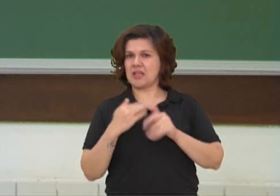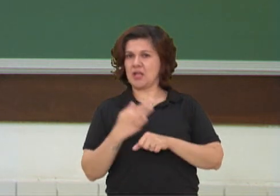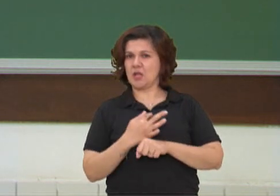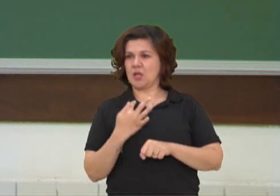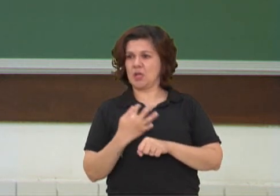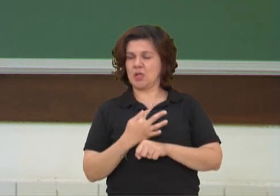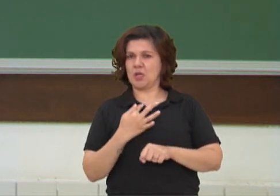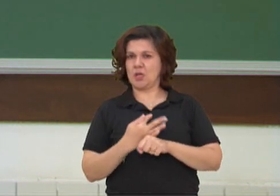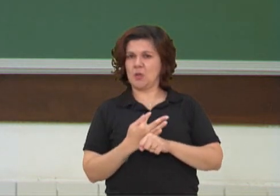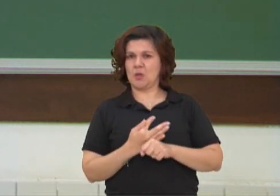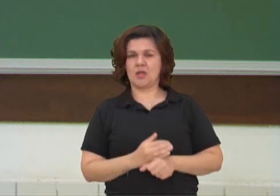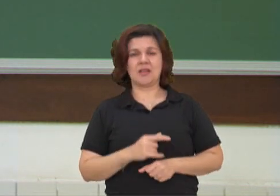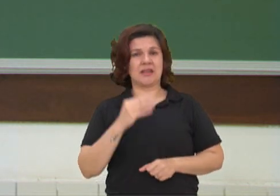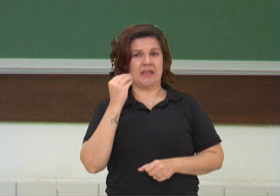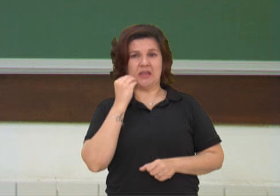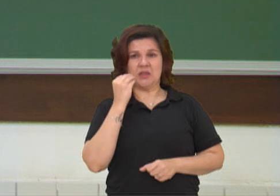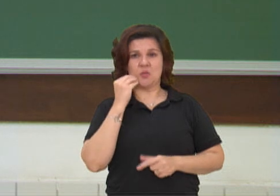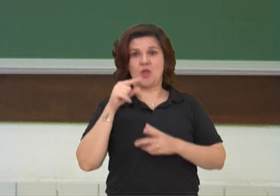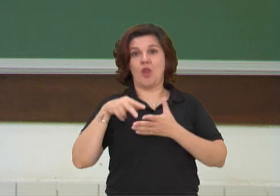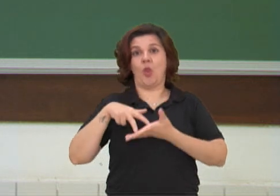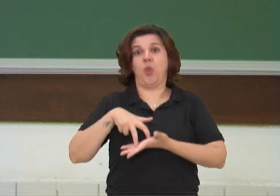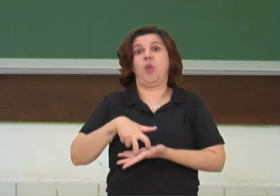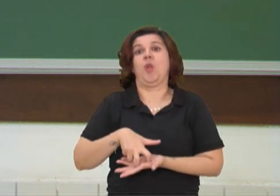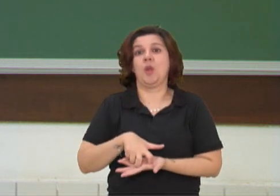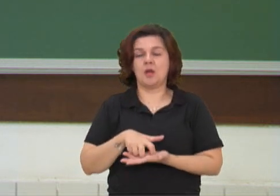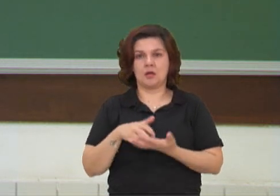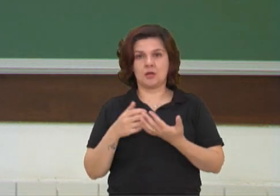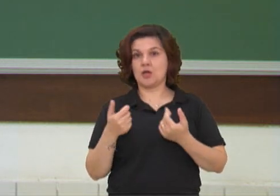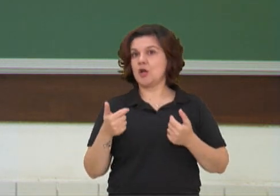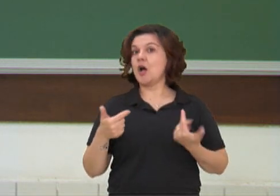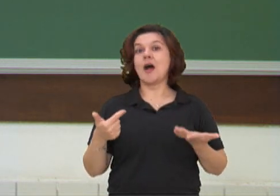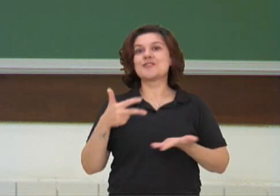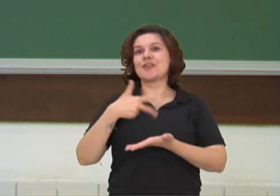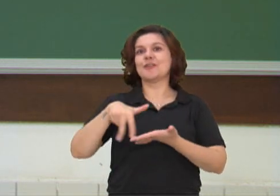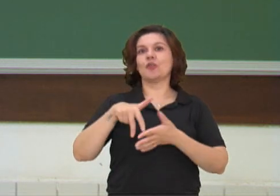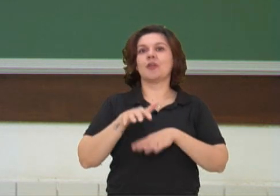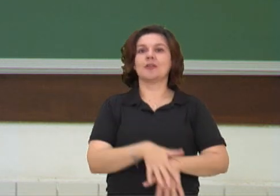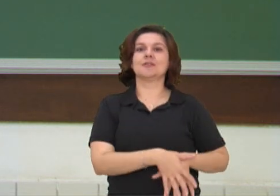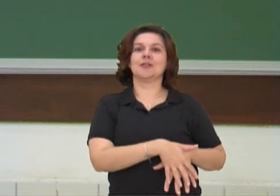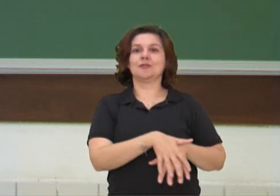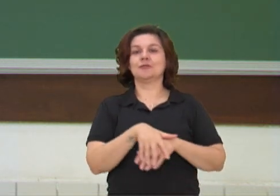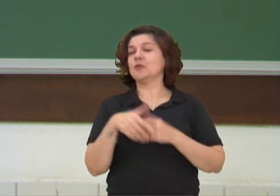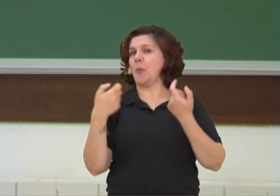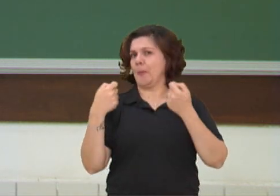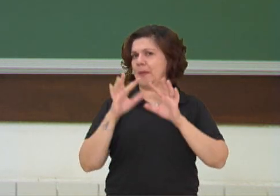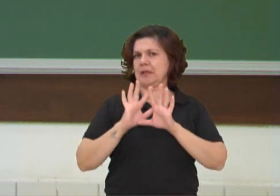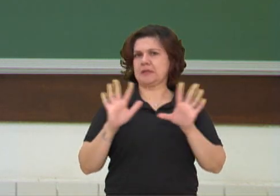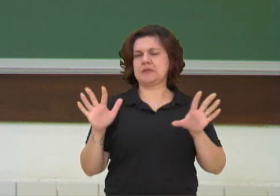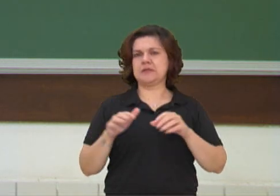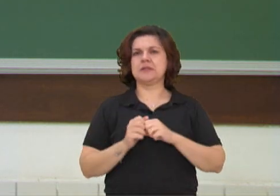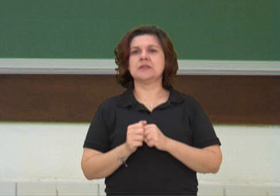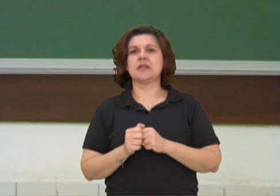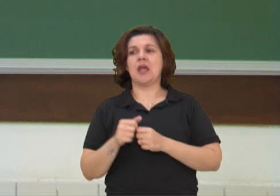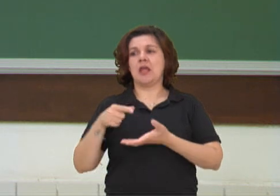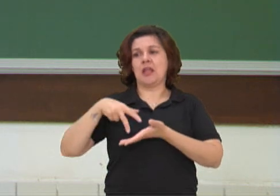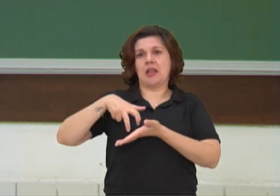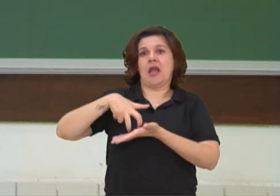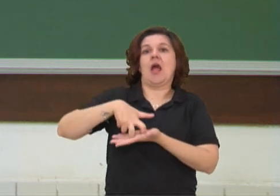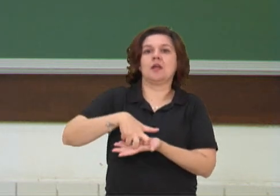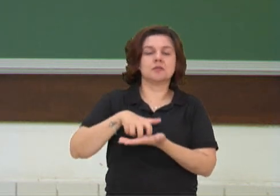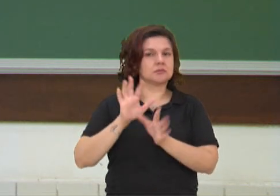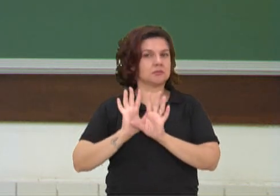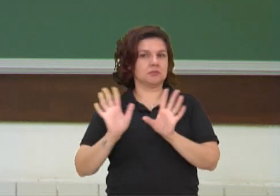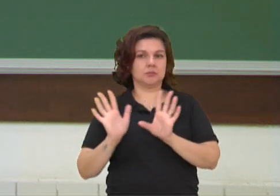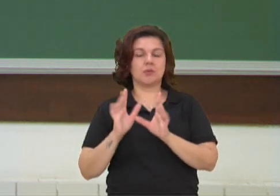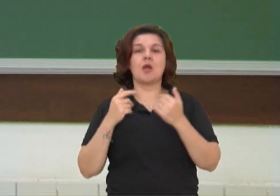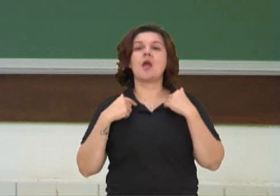tudo bem? Não tente, se você não consegue, aqui a gente não está dançando o bonde do Tigrão, você não precisa ir lá no chão. Então aqui o ideal é que você faça o exercício de forma